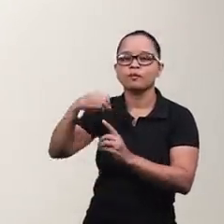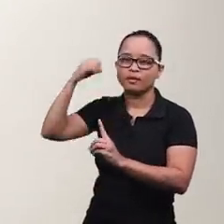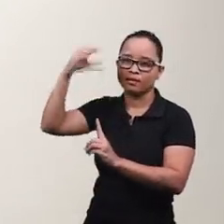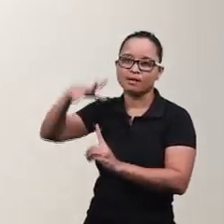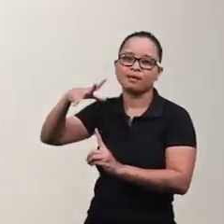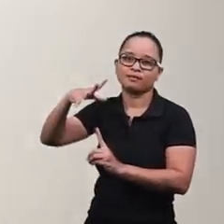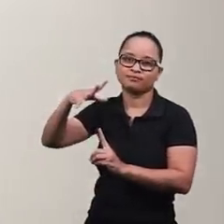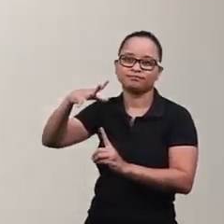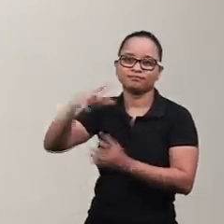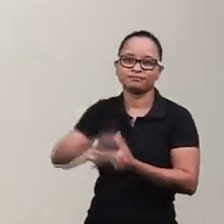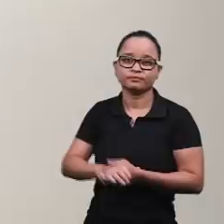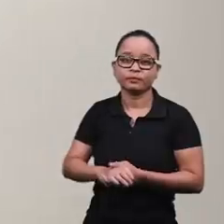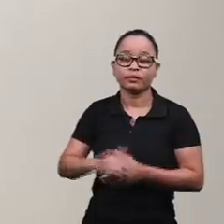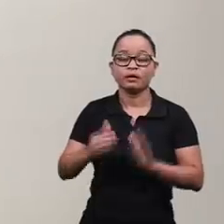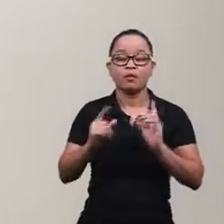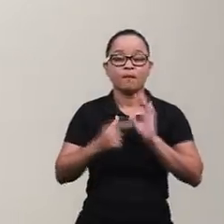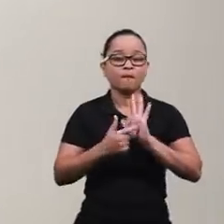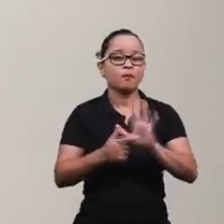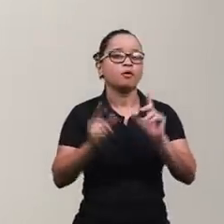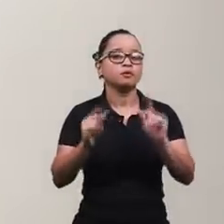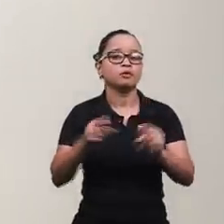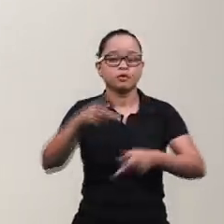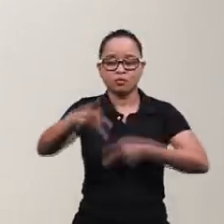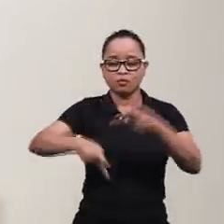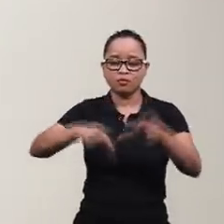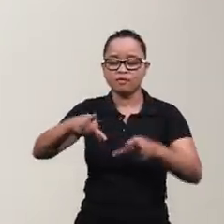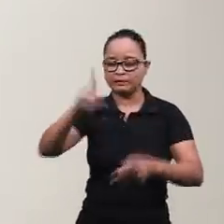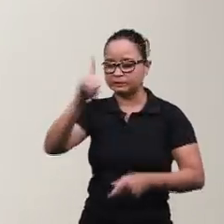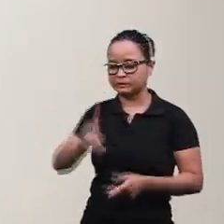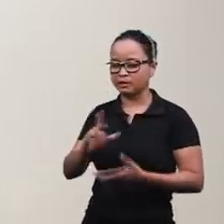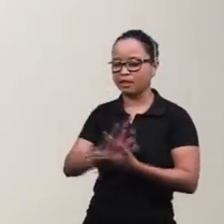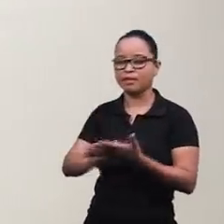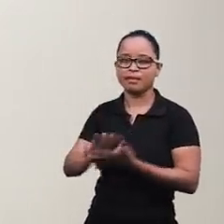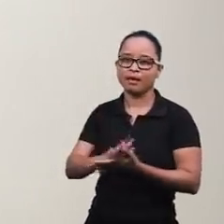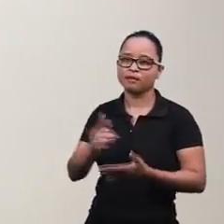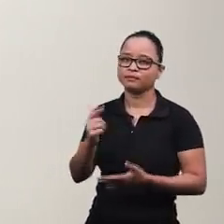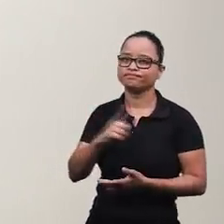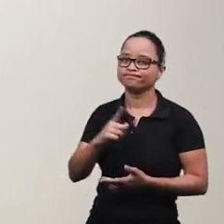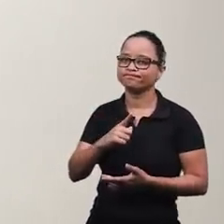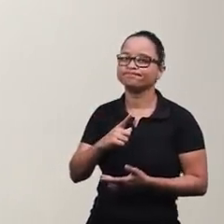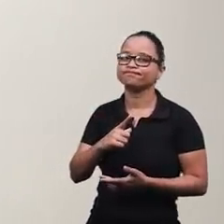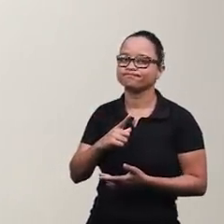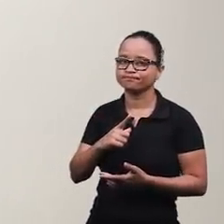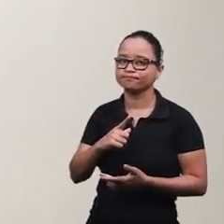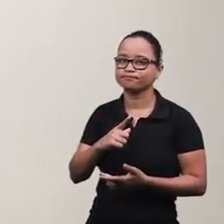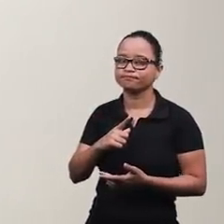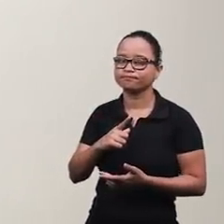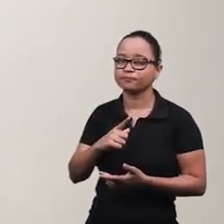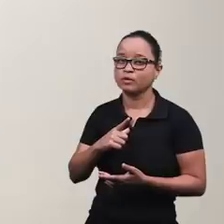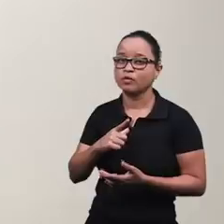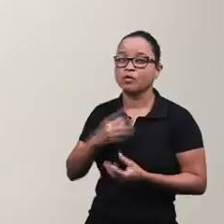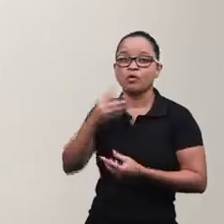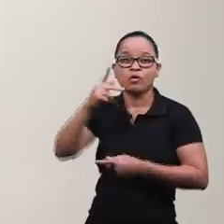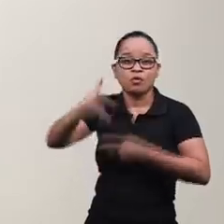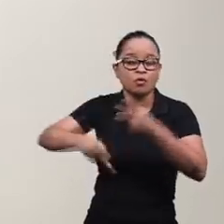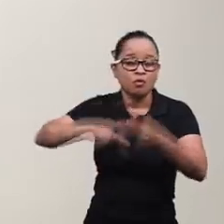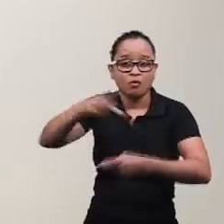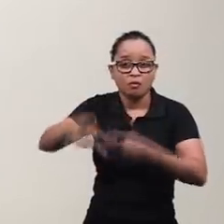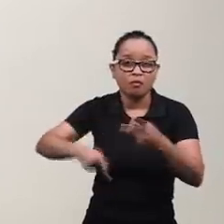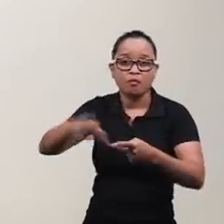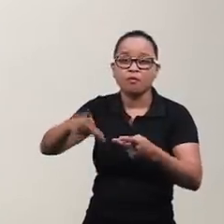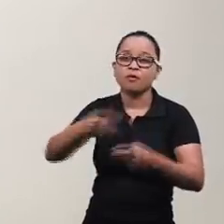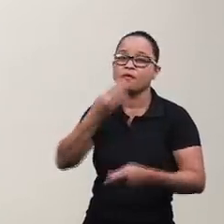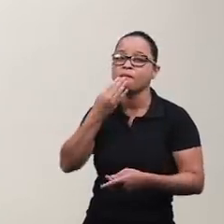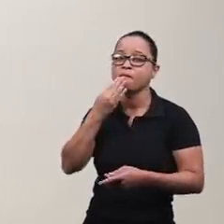dispensação da Graça tô fora que de um povo que não tinha direito a nada um povo a lei ou promessa